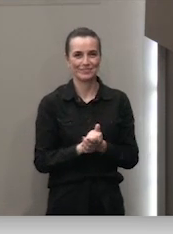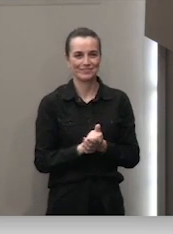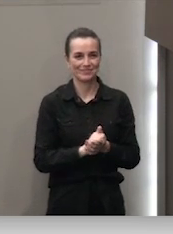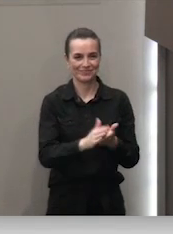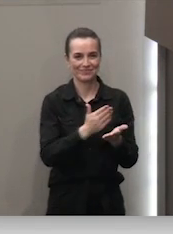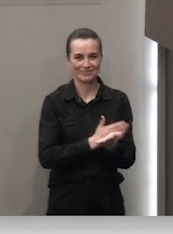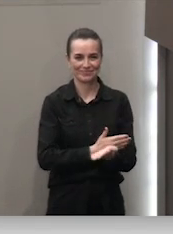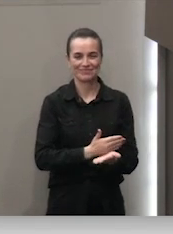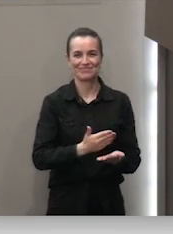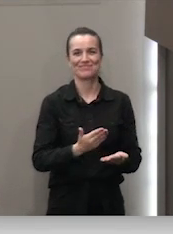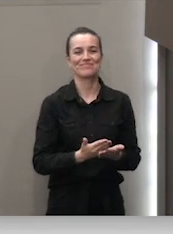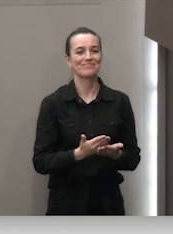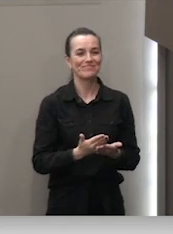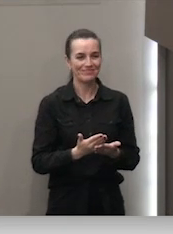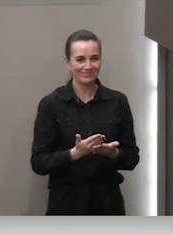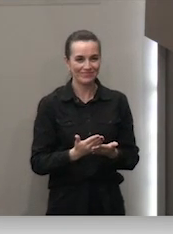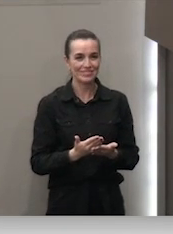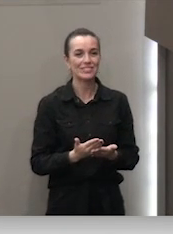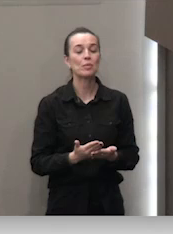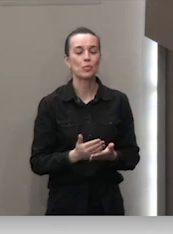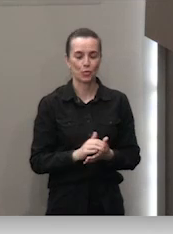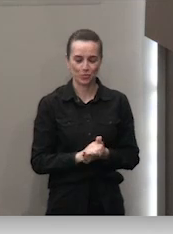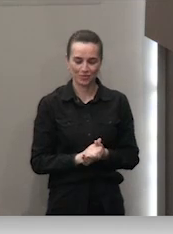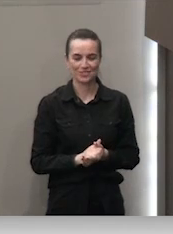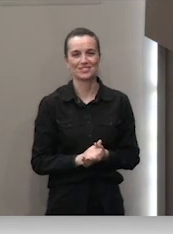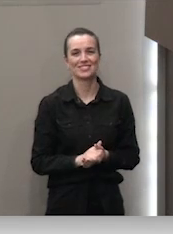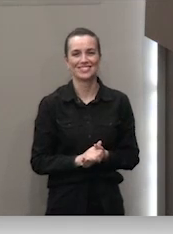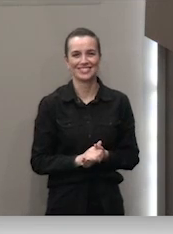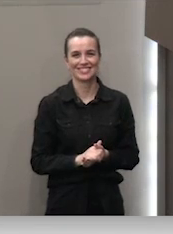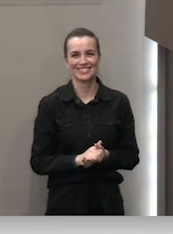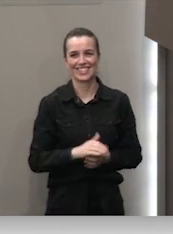Inicialmente, convidamos a liderança do governo.